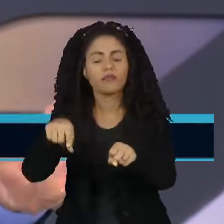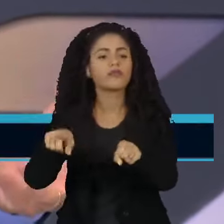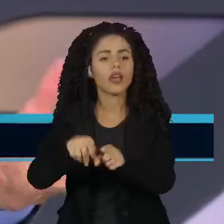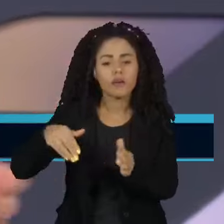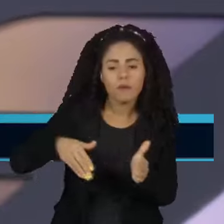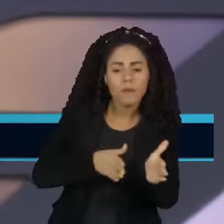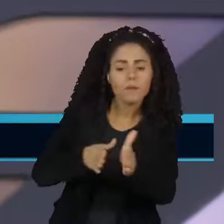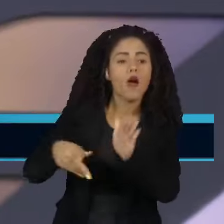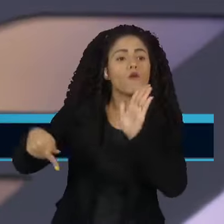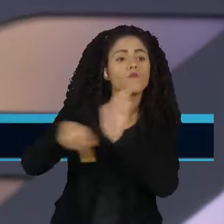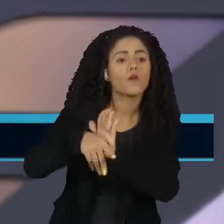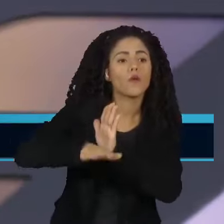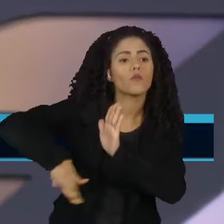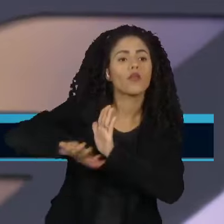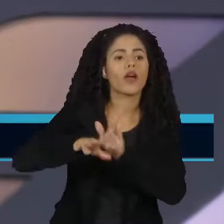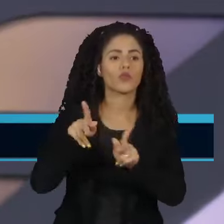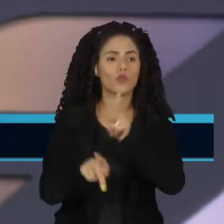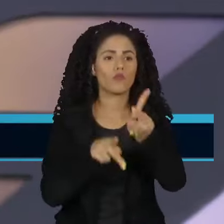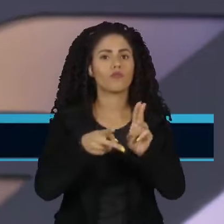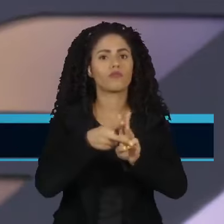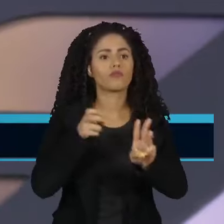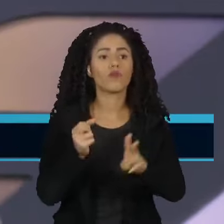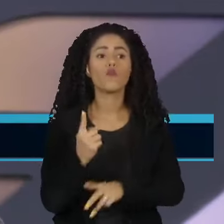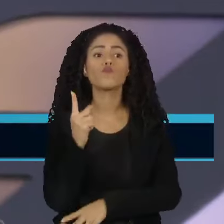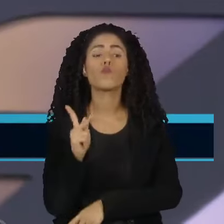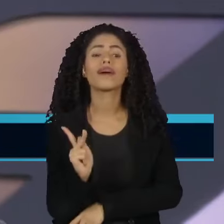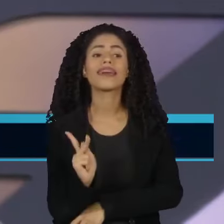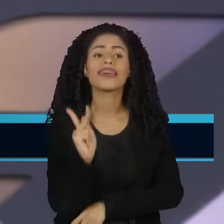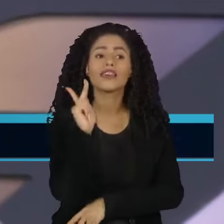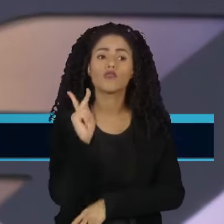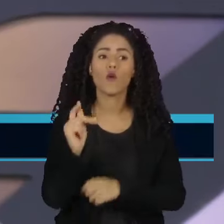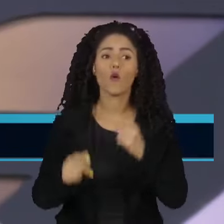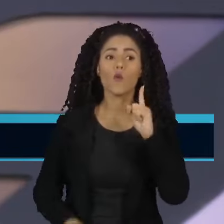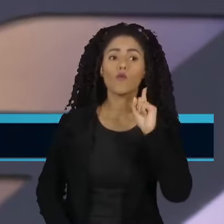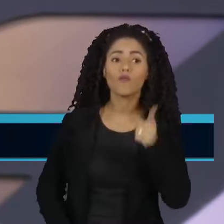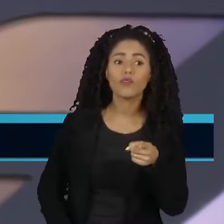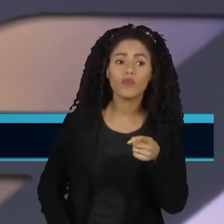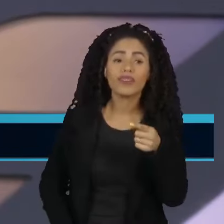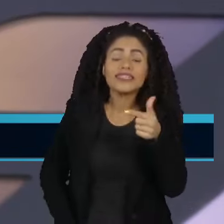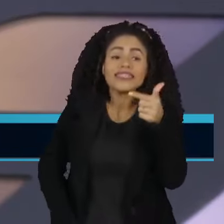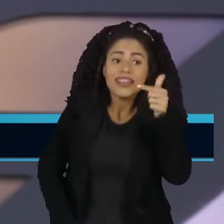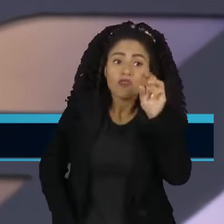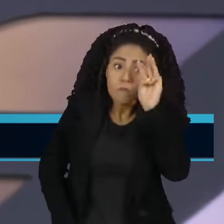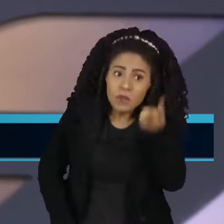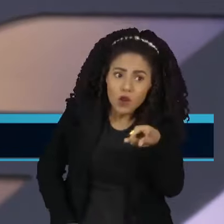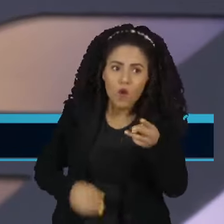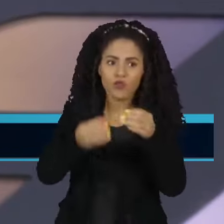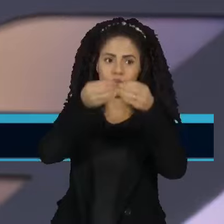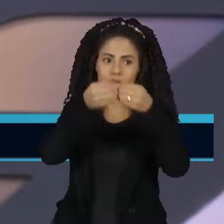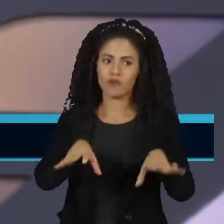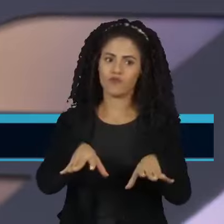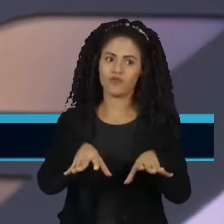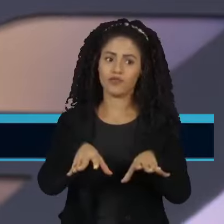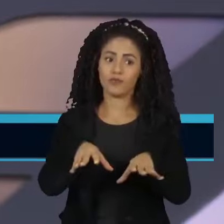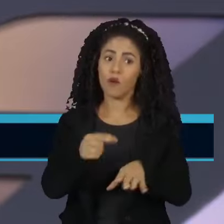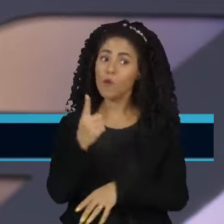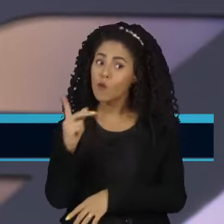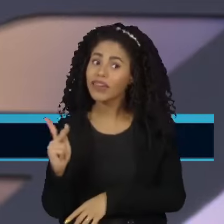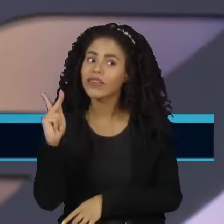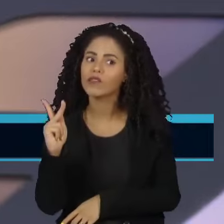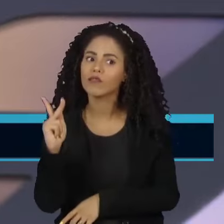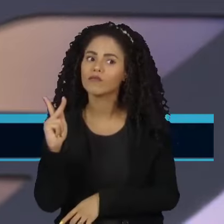das populações originárias, cada quilo um custo de 1,7 milhões de reais. Se nós fizermos,